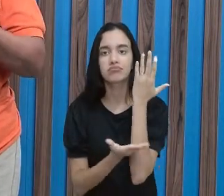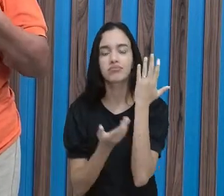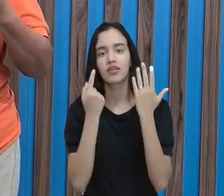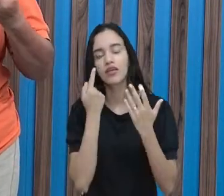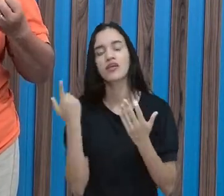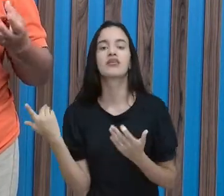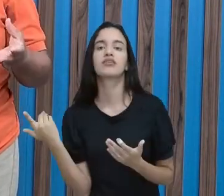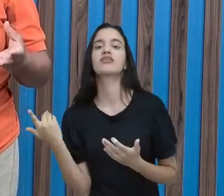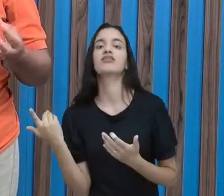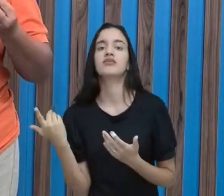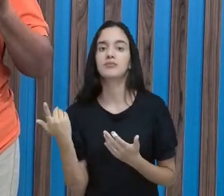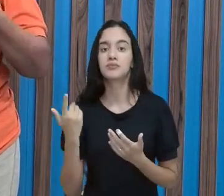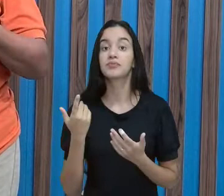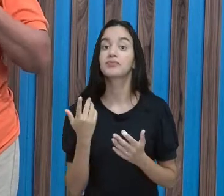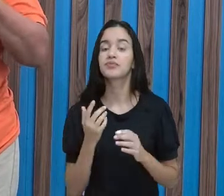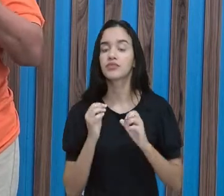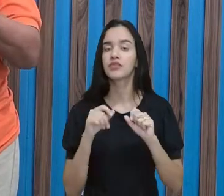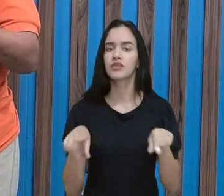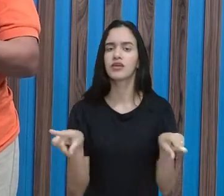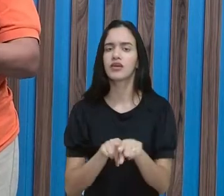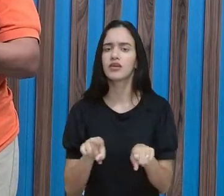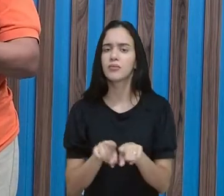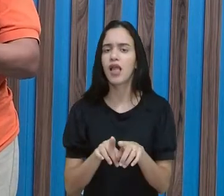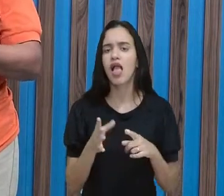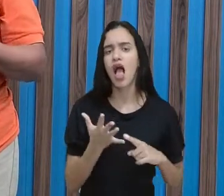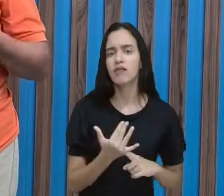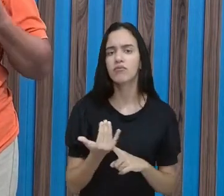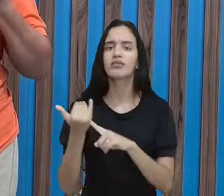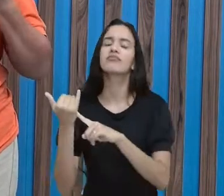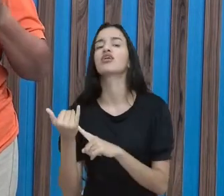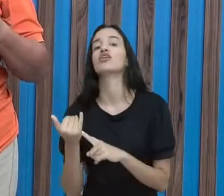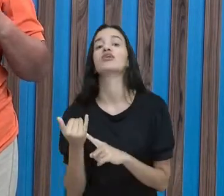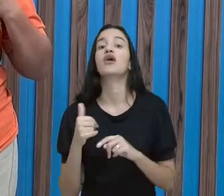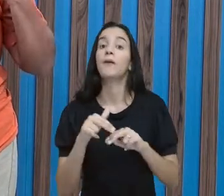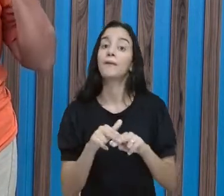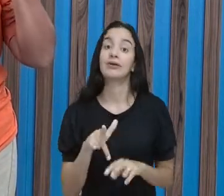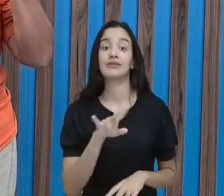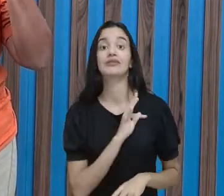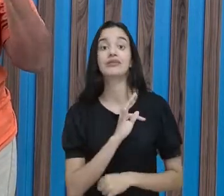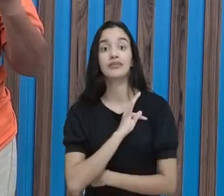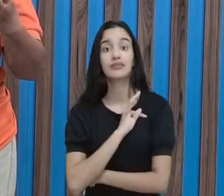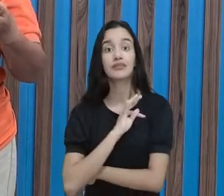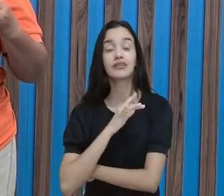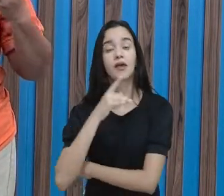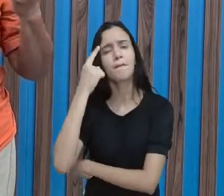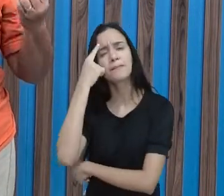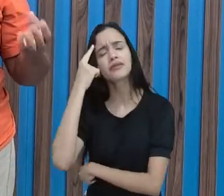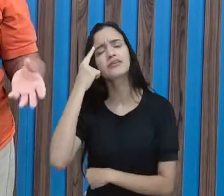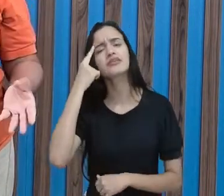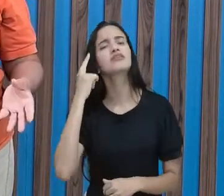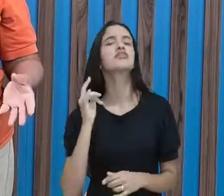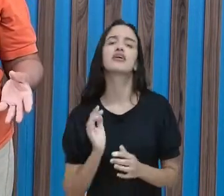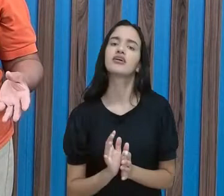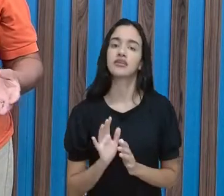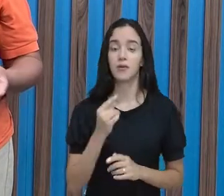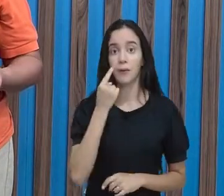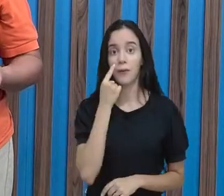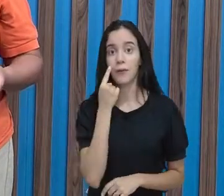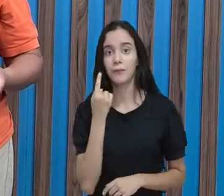cipó, fizeram a machadinha e é uma tecnologia, pois foi uma técnica pensada para determinado